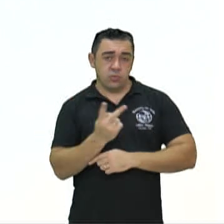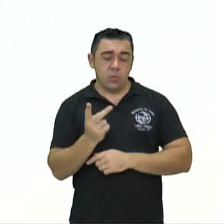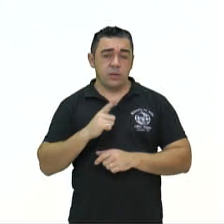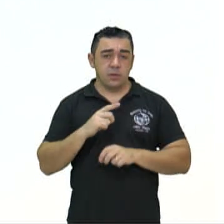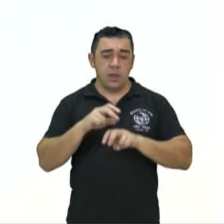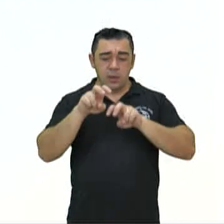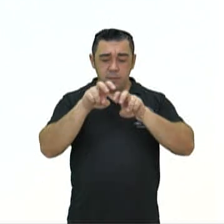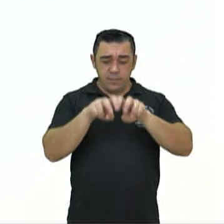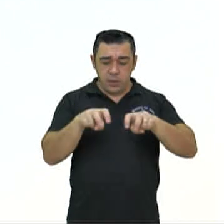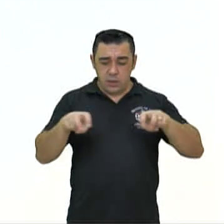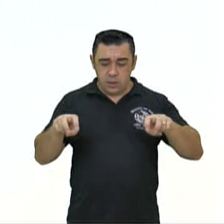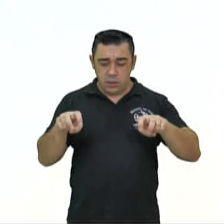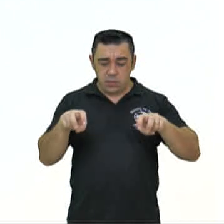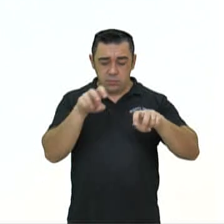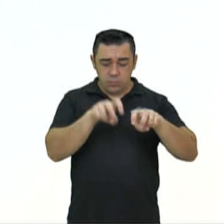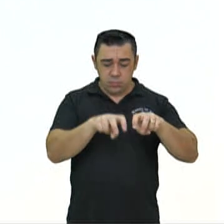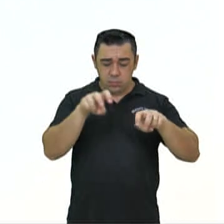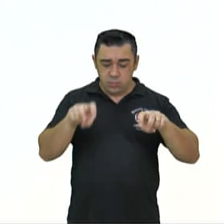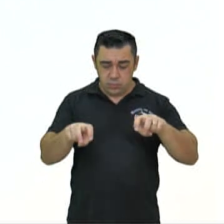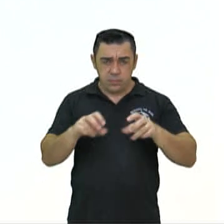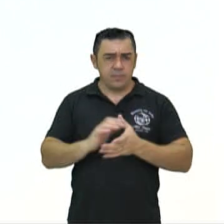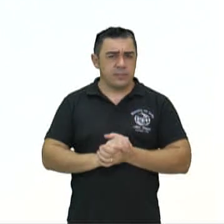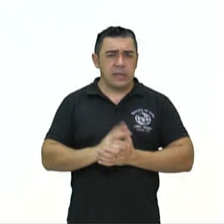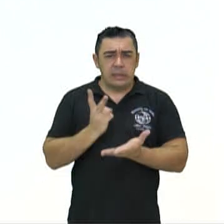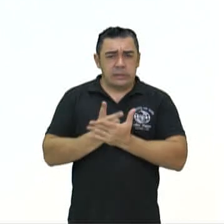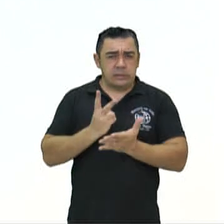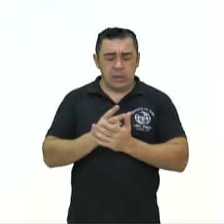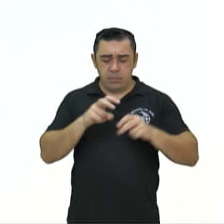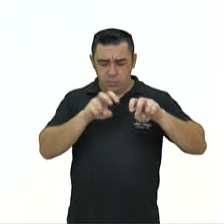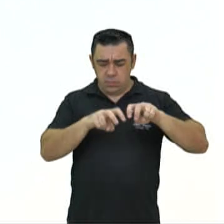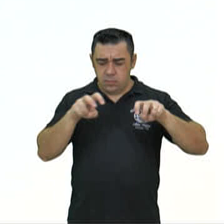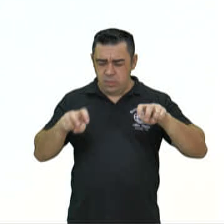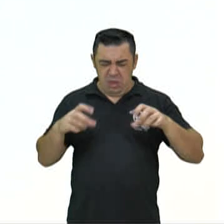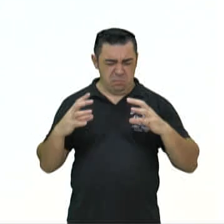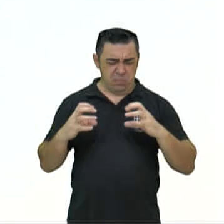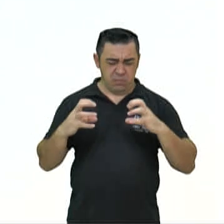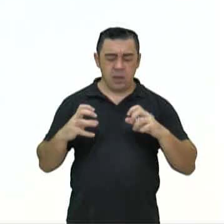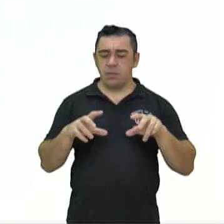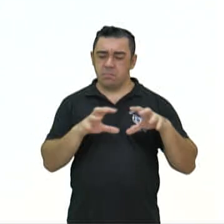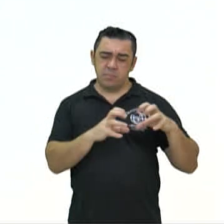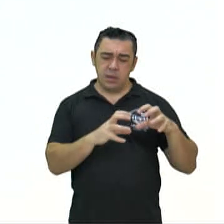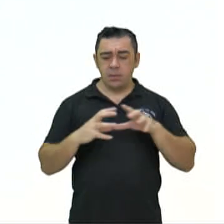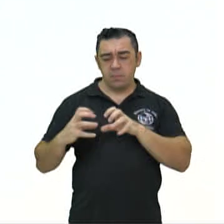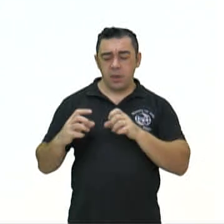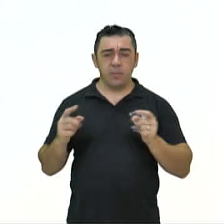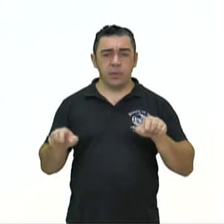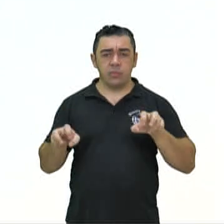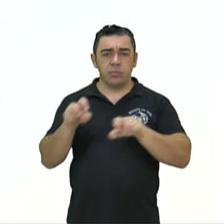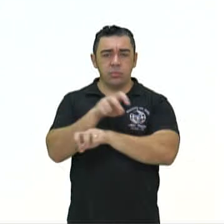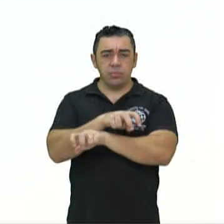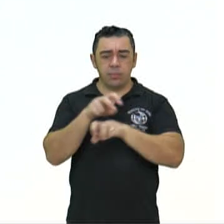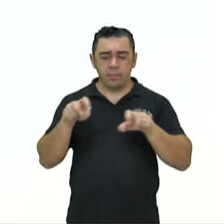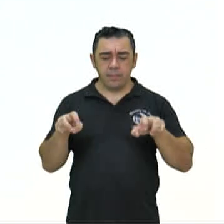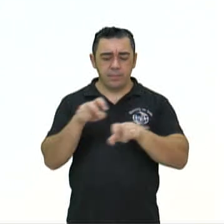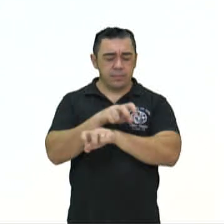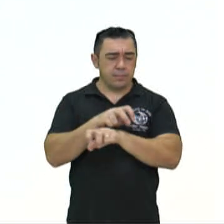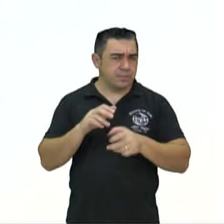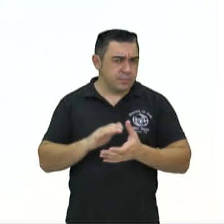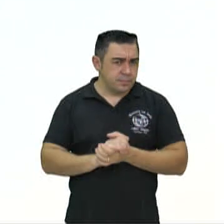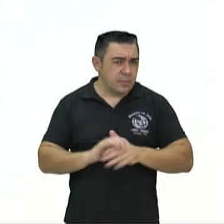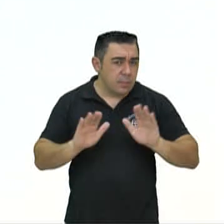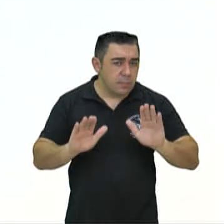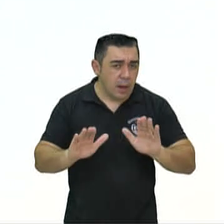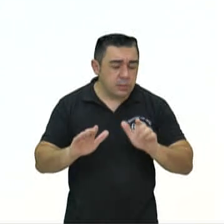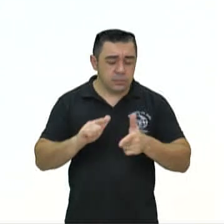fileira de 3 lugares. Elas vivem brigando por causa da posição que cada uma quer sentar. Para